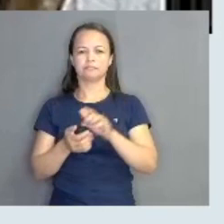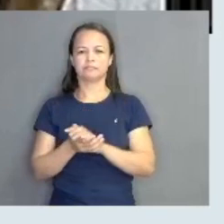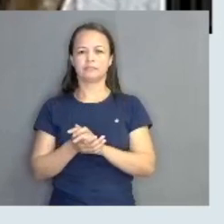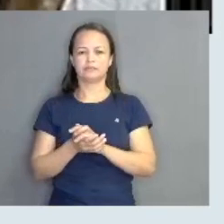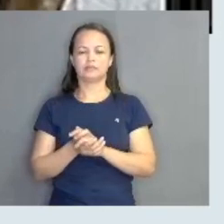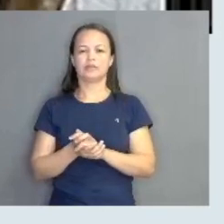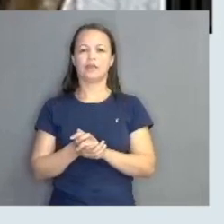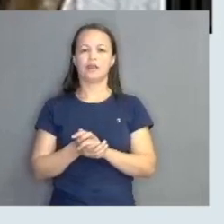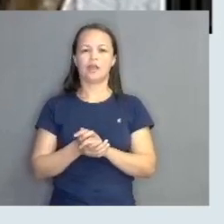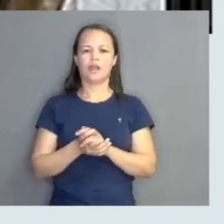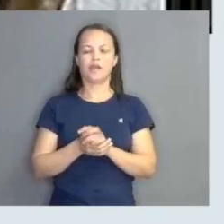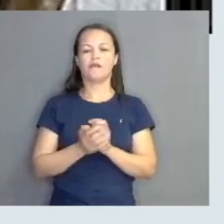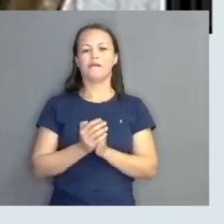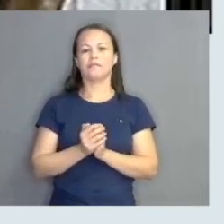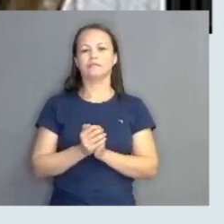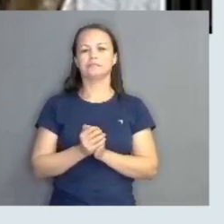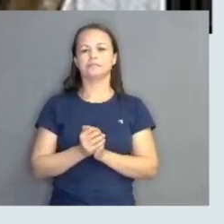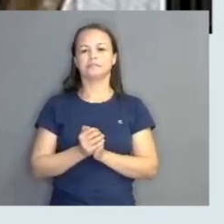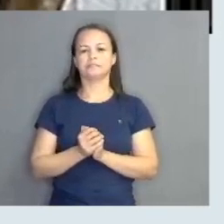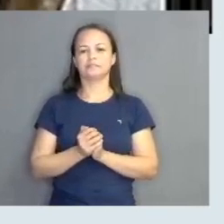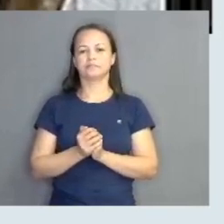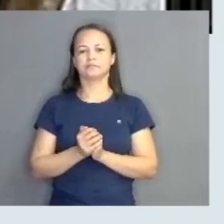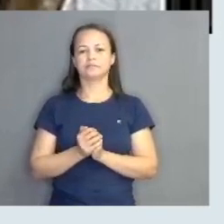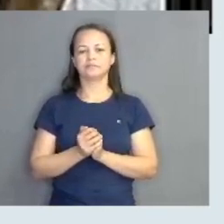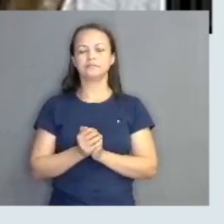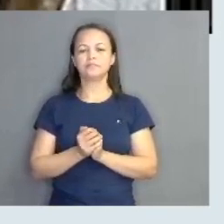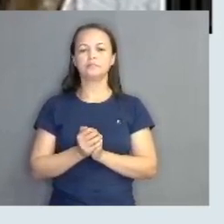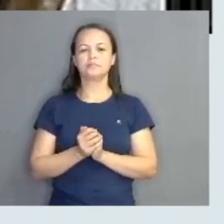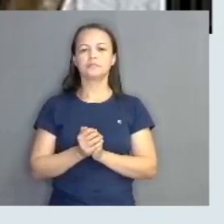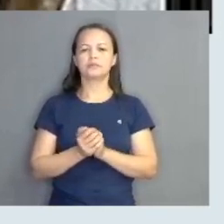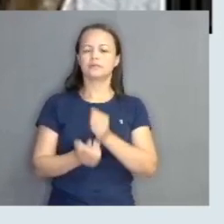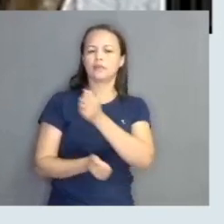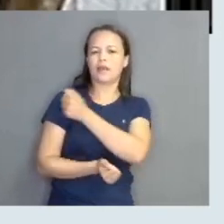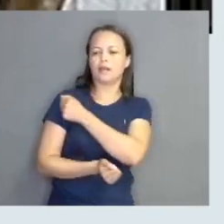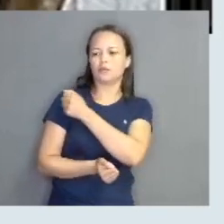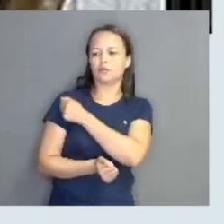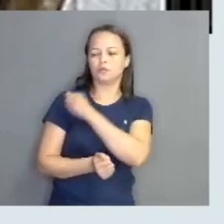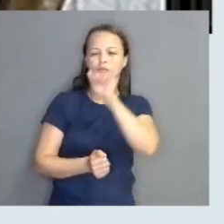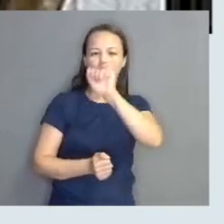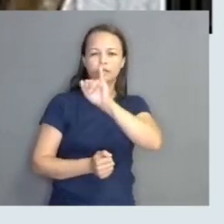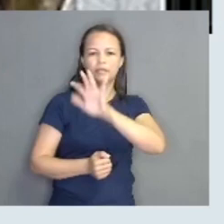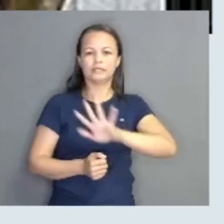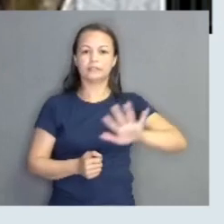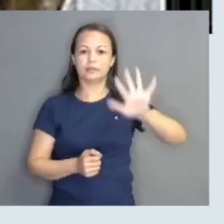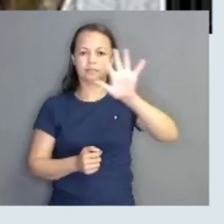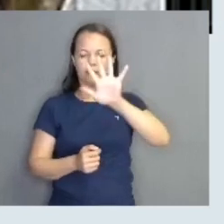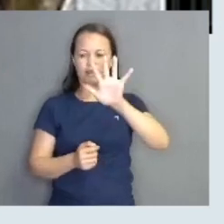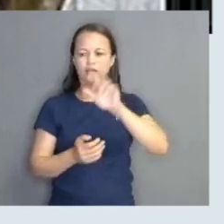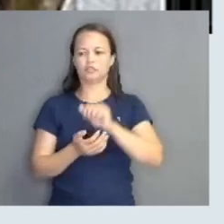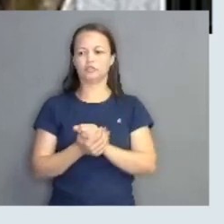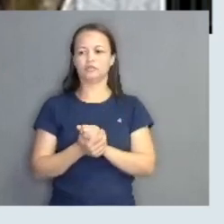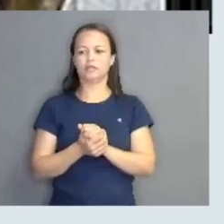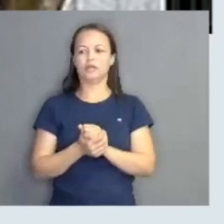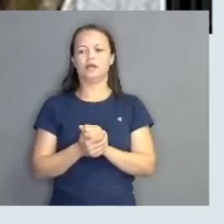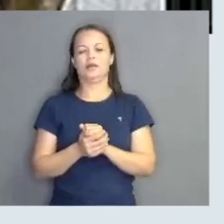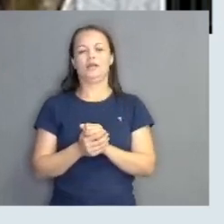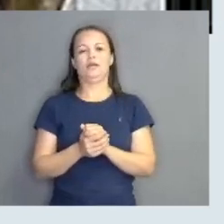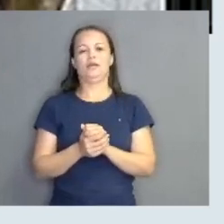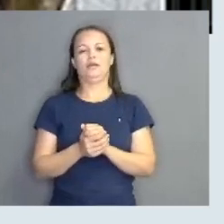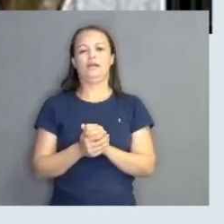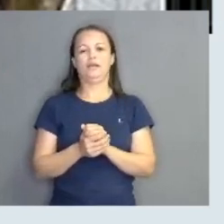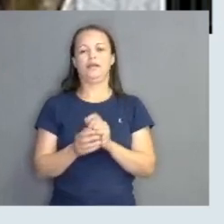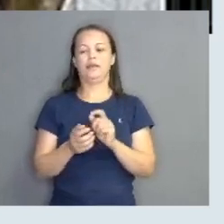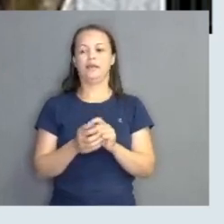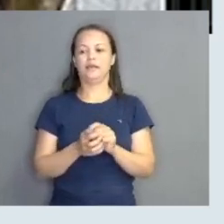professor Flávio. Gente, essa imagem é do historiador Heródoto.